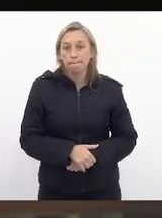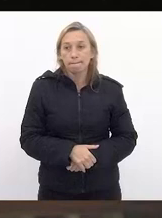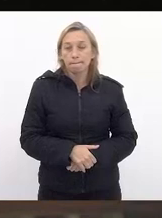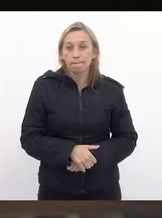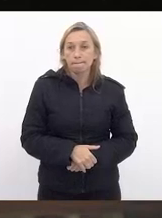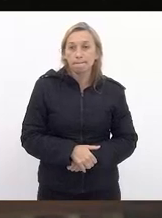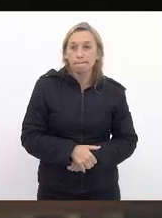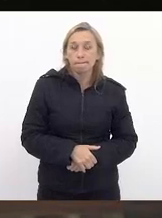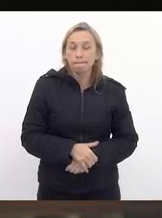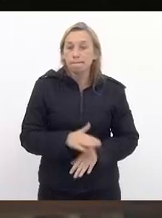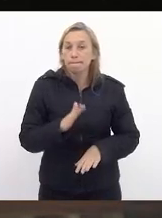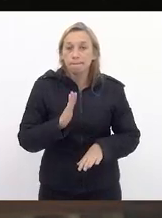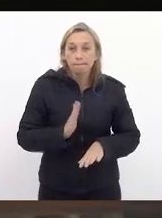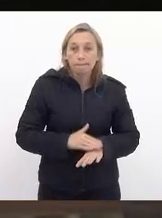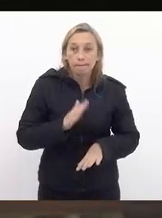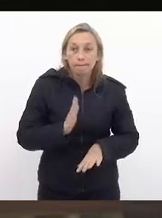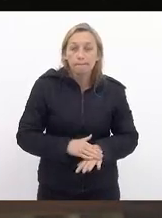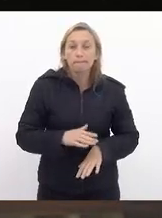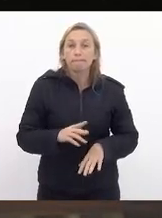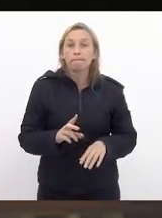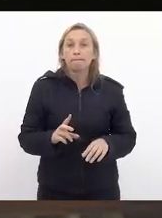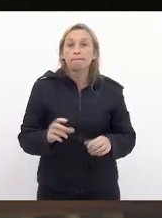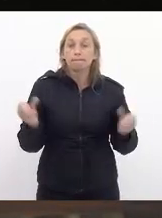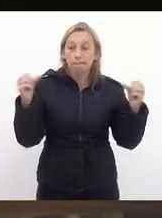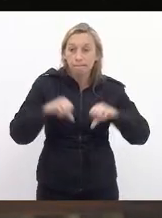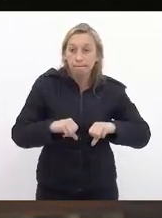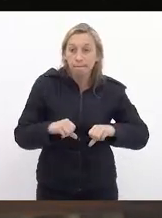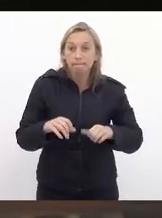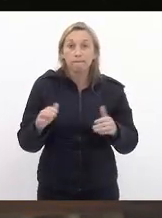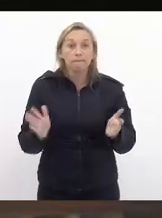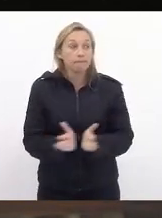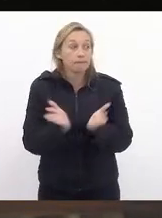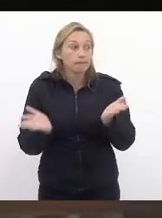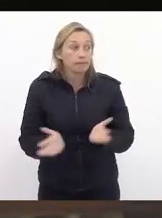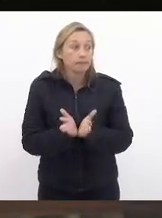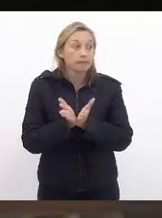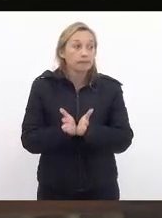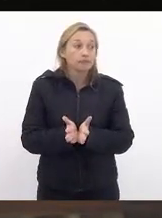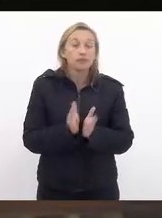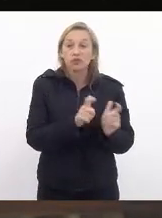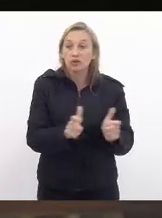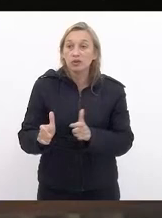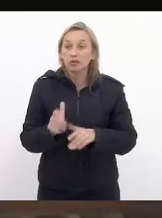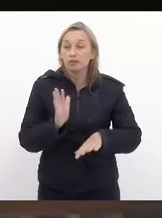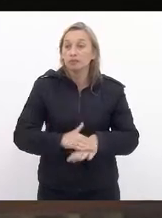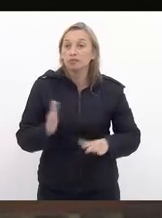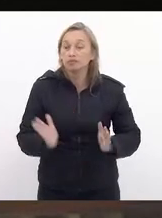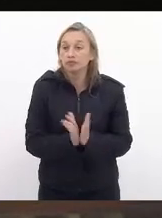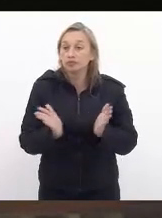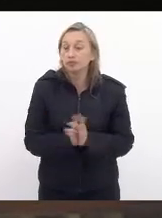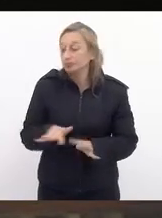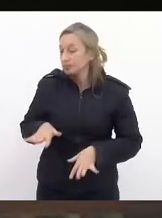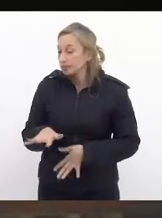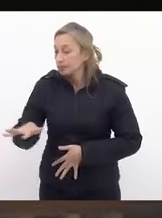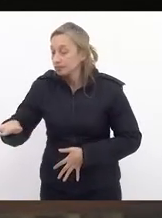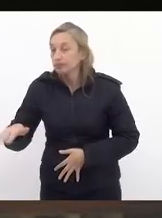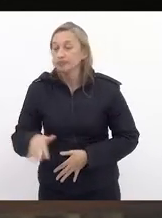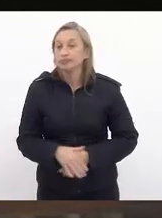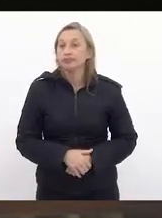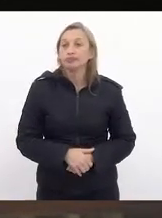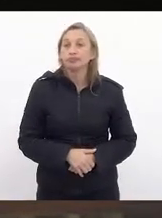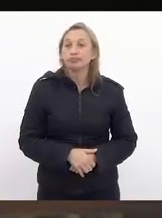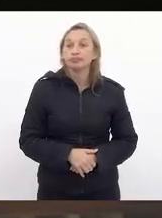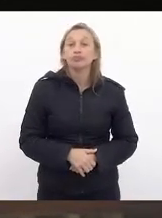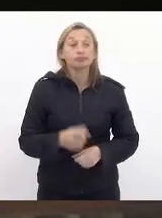agravaram ainda mais a situação de pobreza nos territórios mais vulnerabilizadas favelas periferias